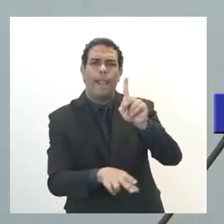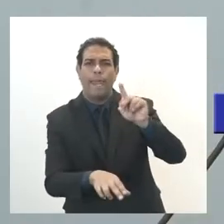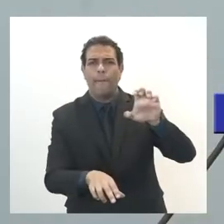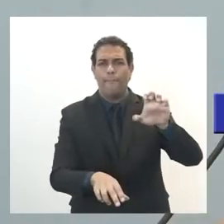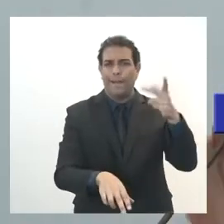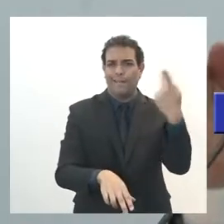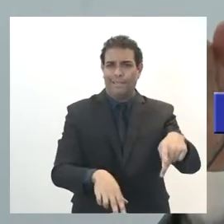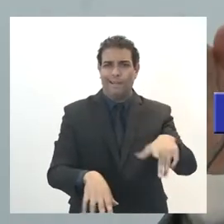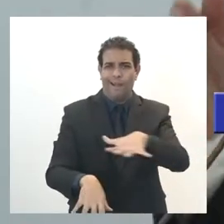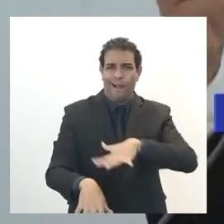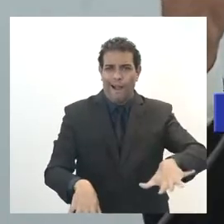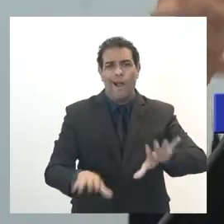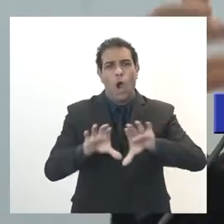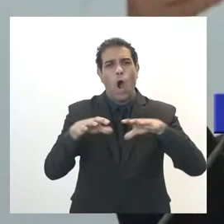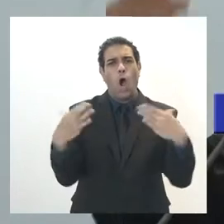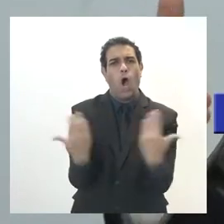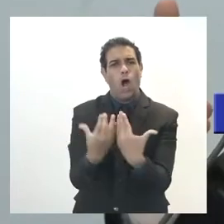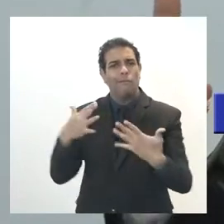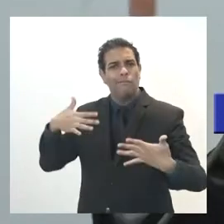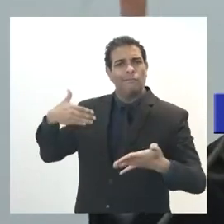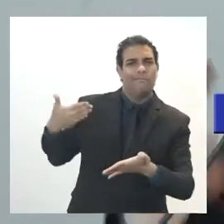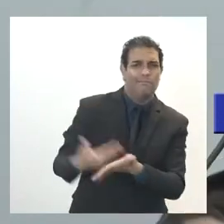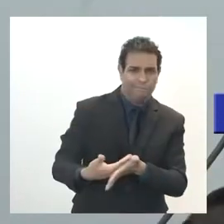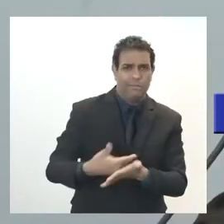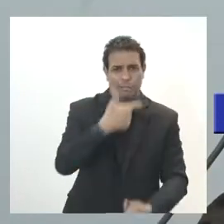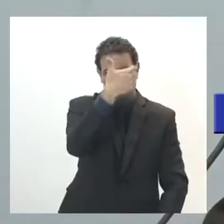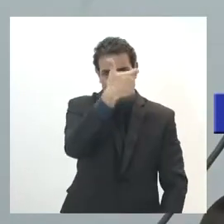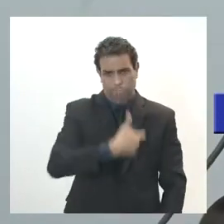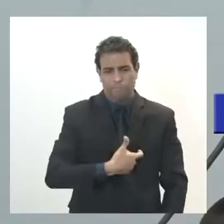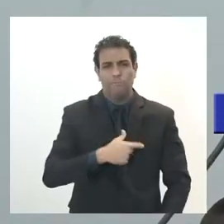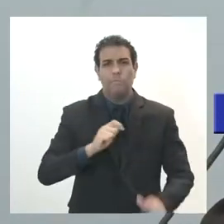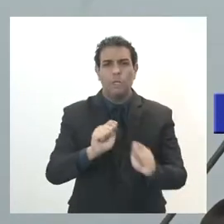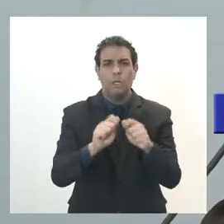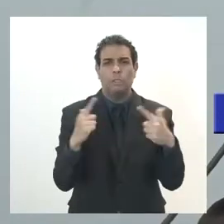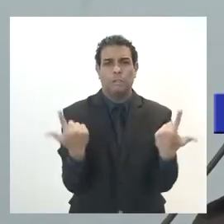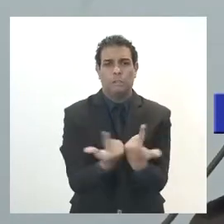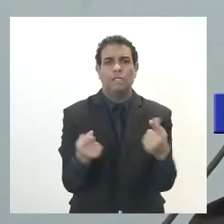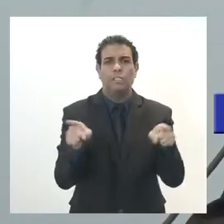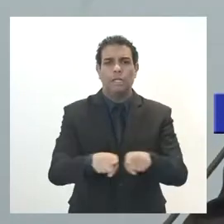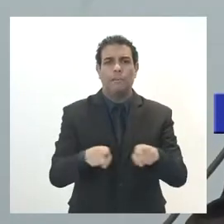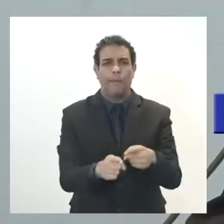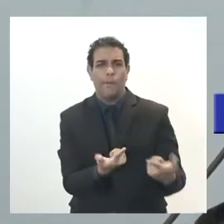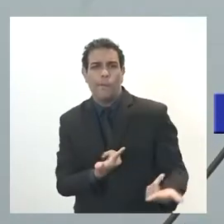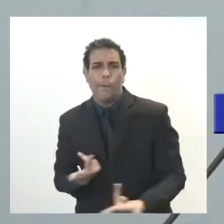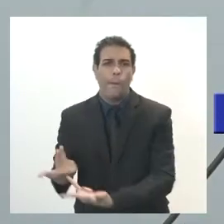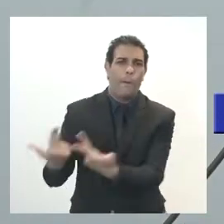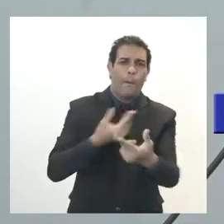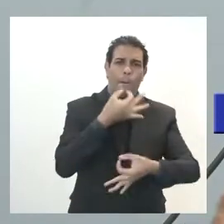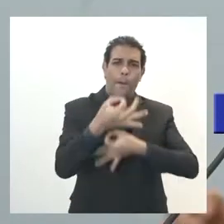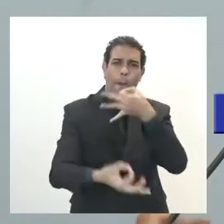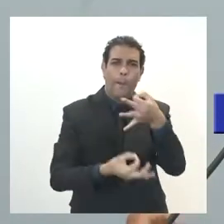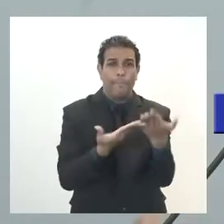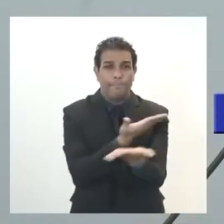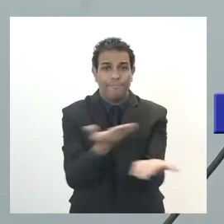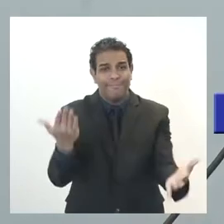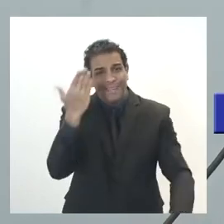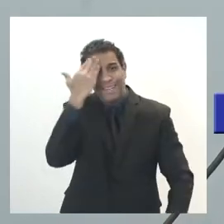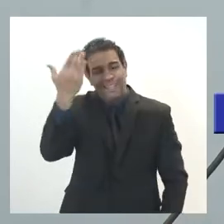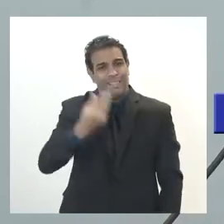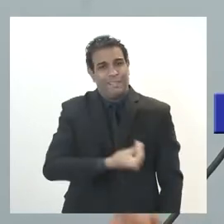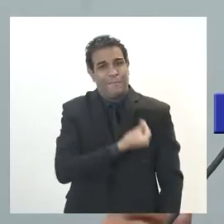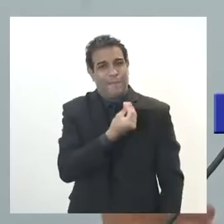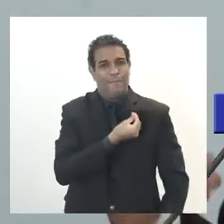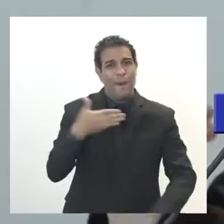o papel que vem cumprindo e que é dever da Câmara dos Deputados então agradeço a presença de